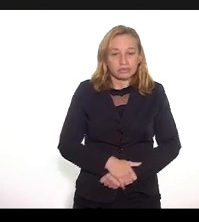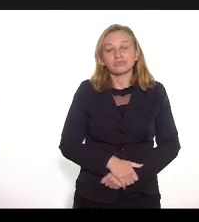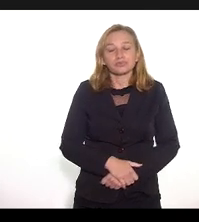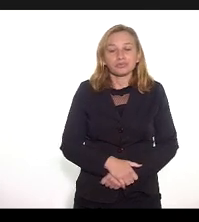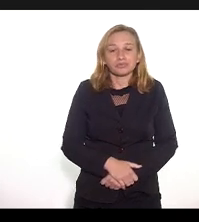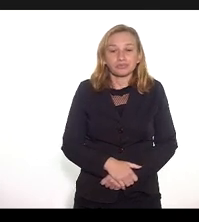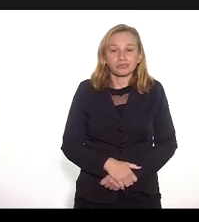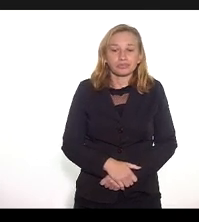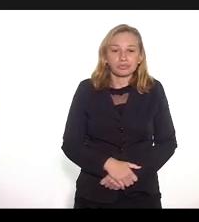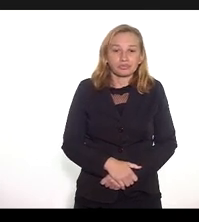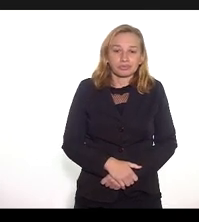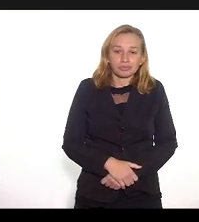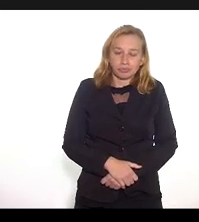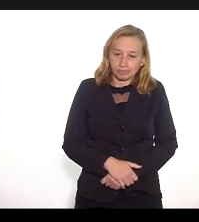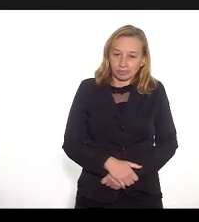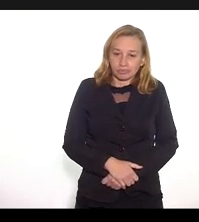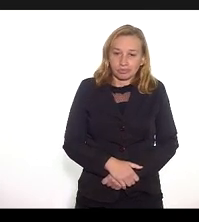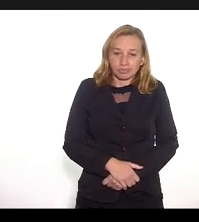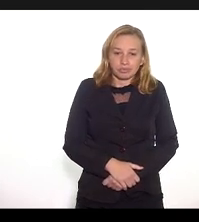emendas.